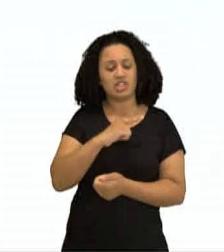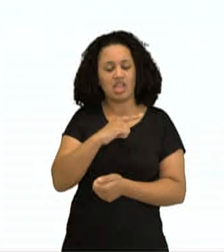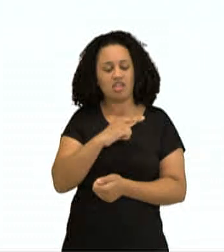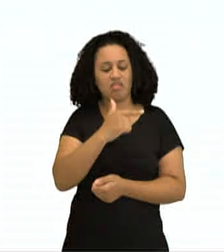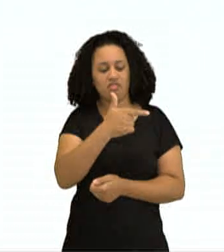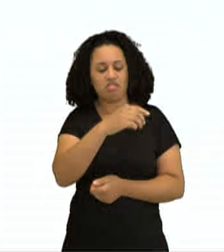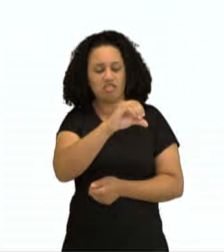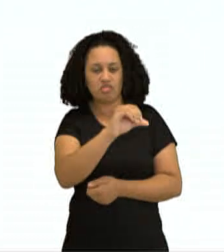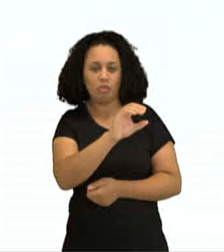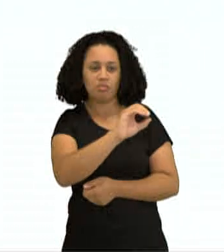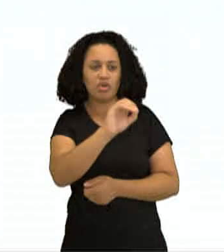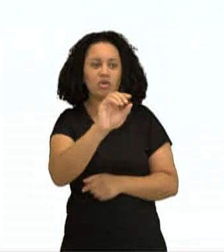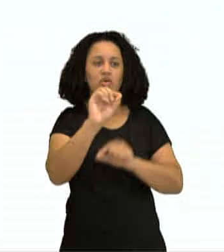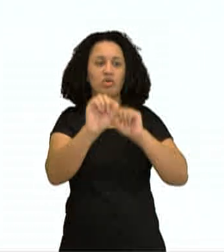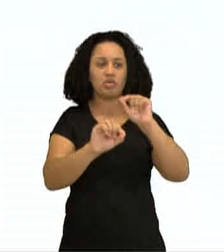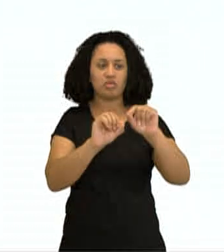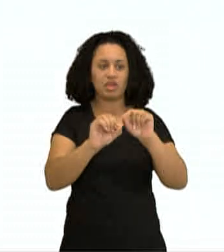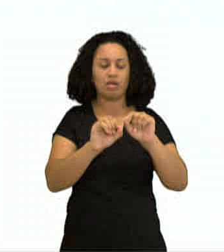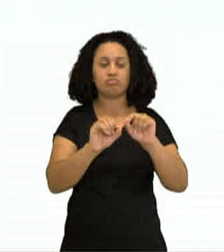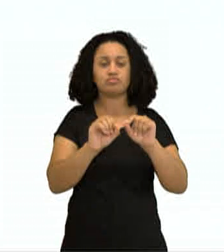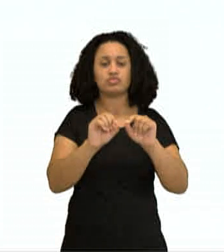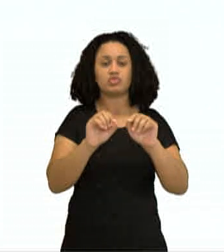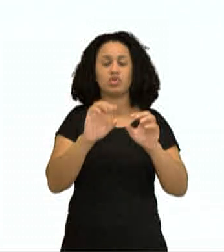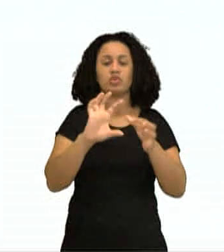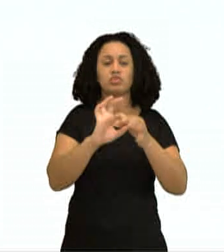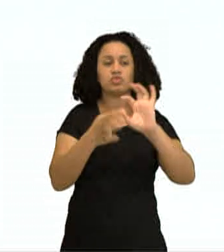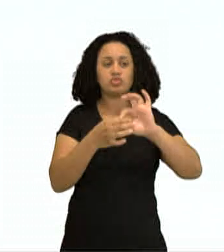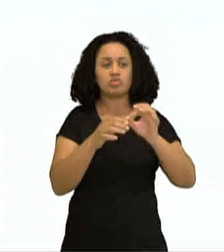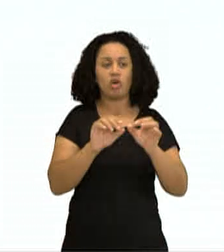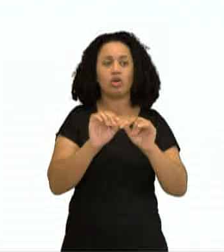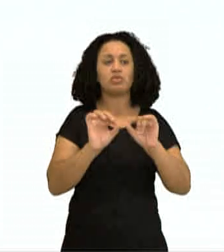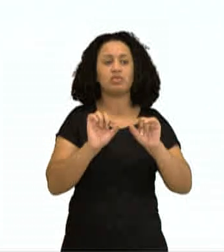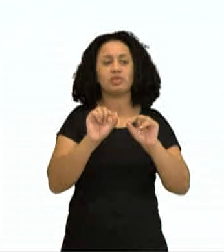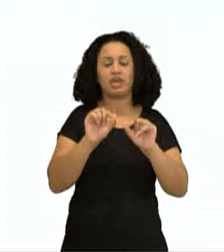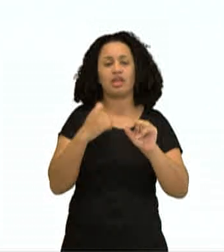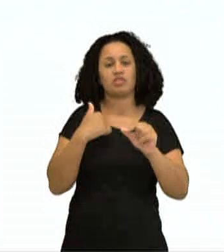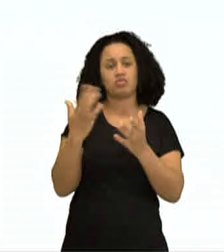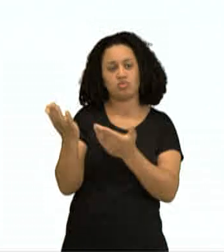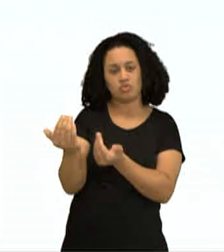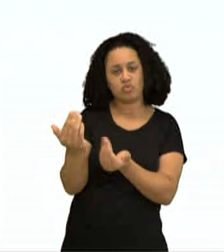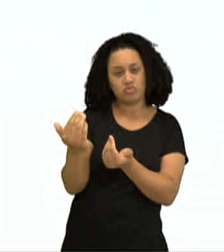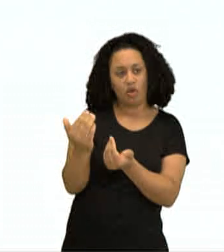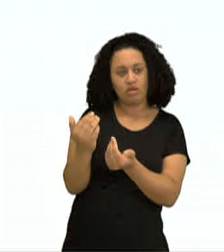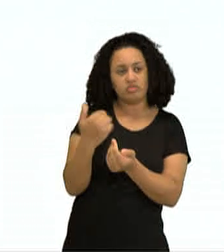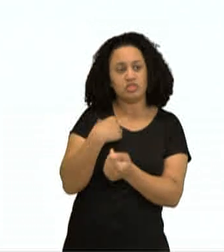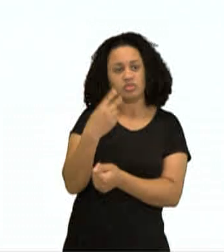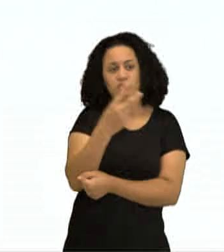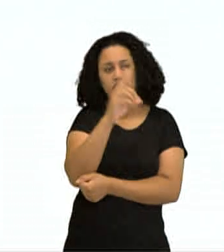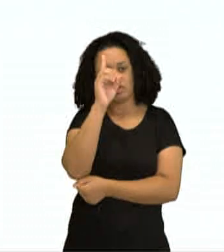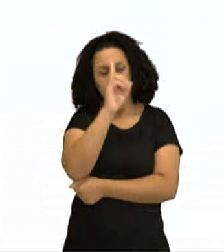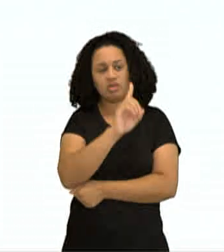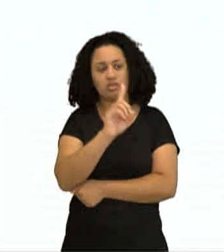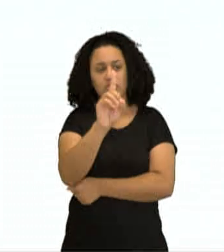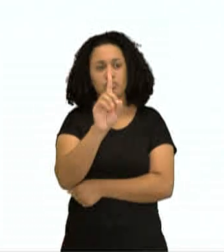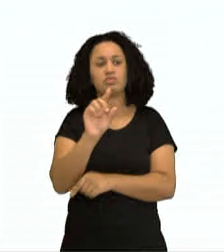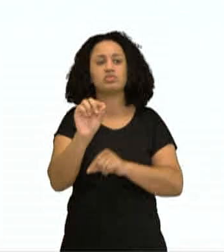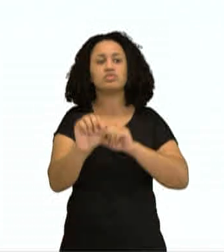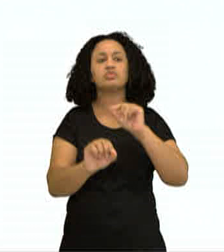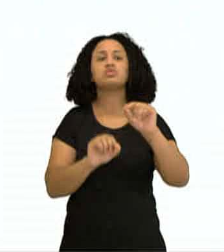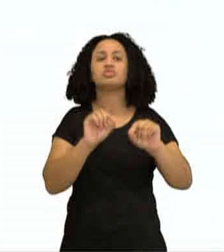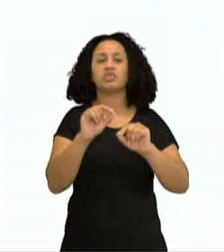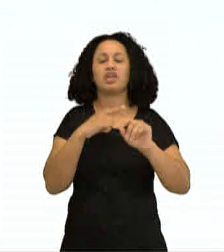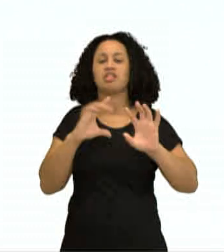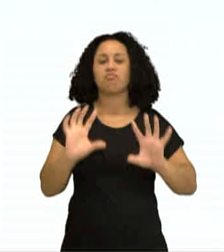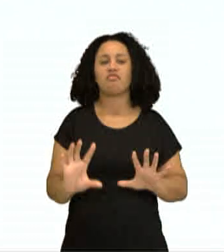29ª edição de Jogos Internacionais da Juventude Salesiana e no segundo dia da Savionalia,